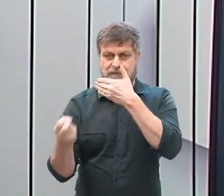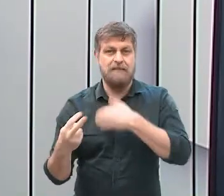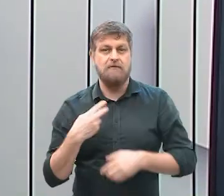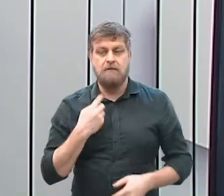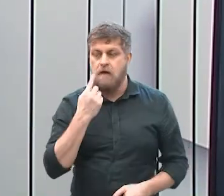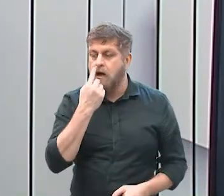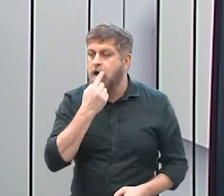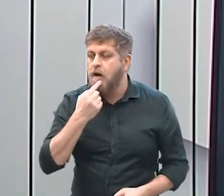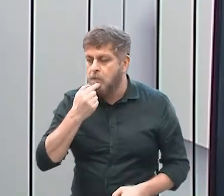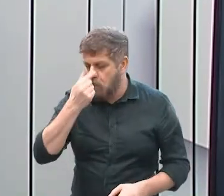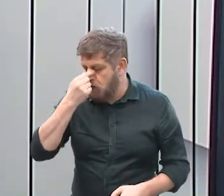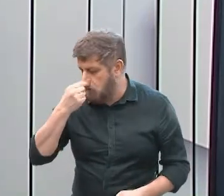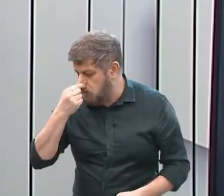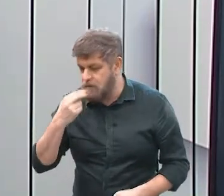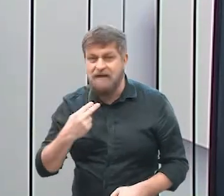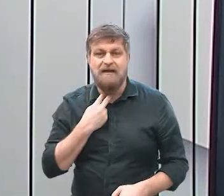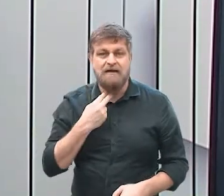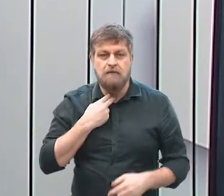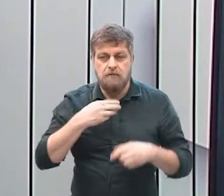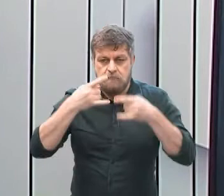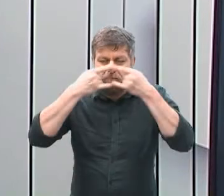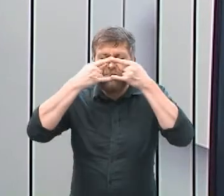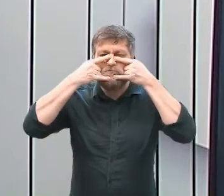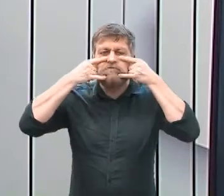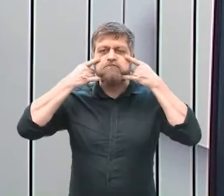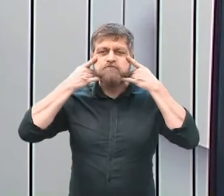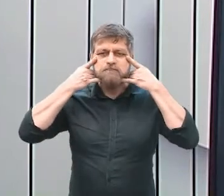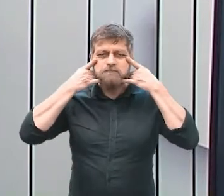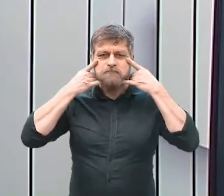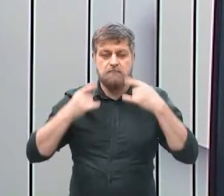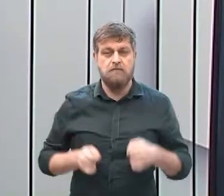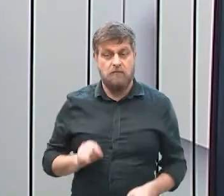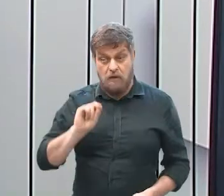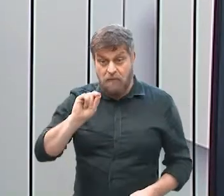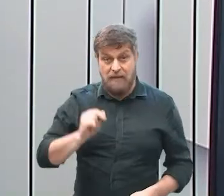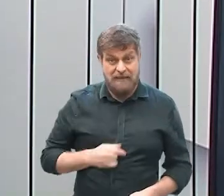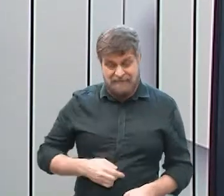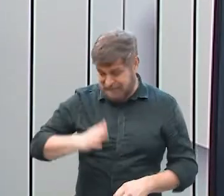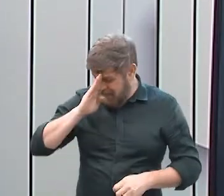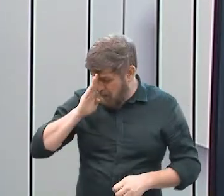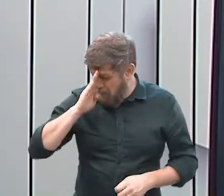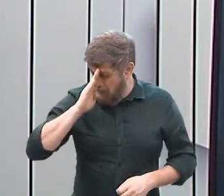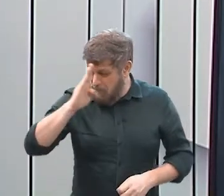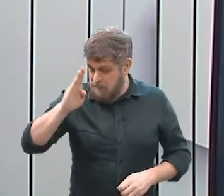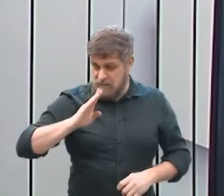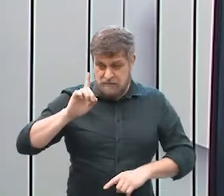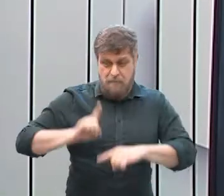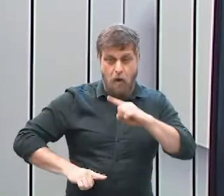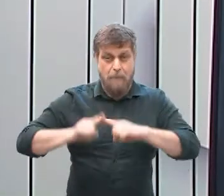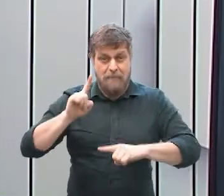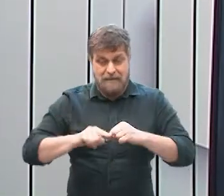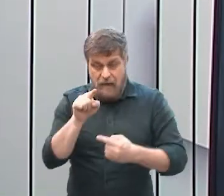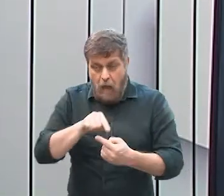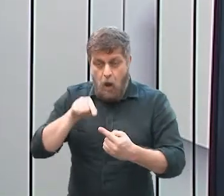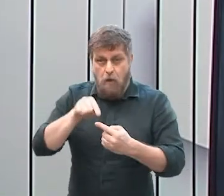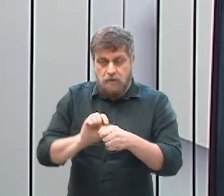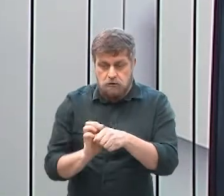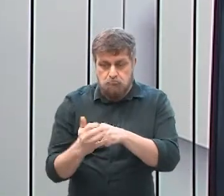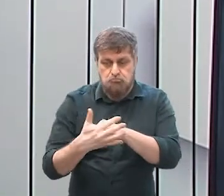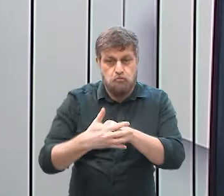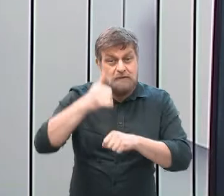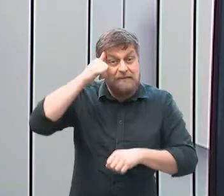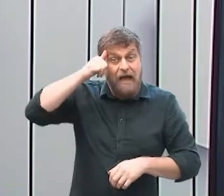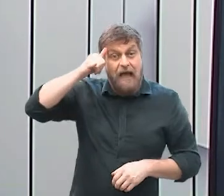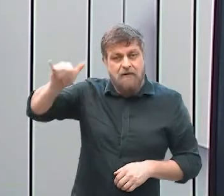boca, o nariz, não pode deixar nenhum espaço e acabou sendo aí um dos maiores aliados na prevenção à